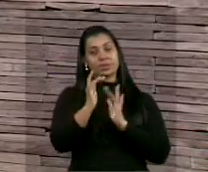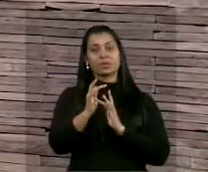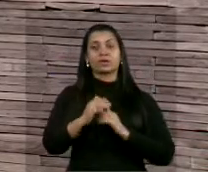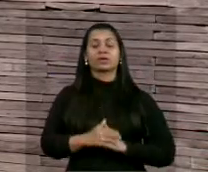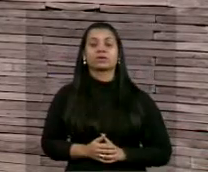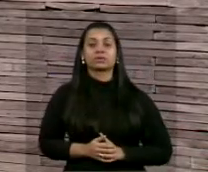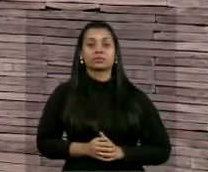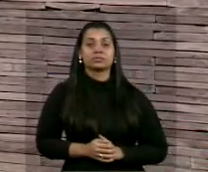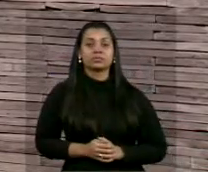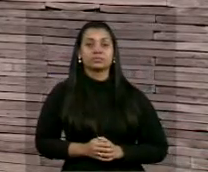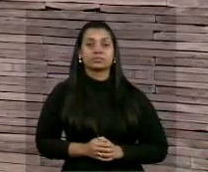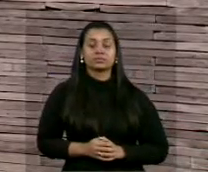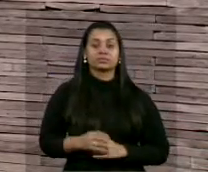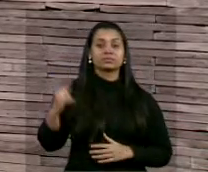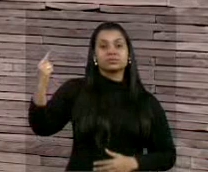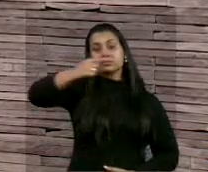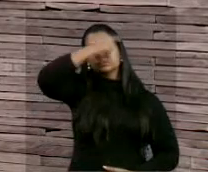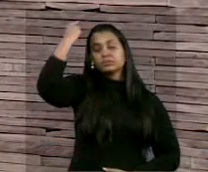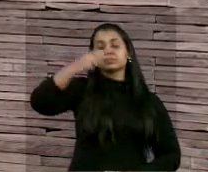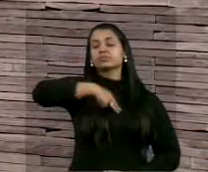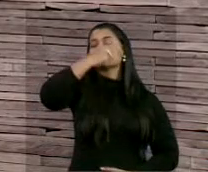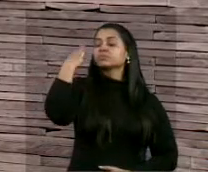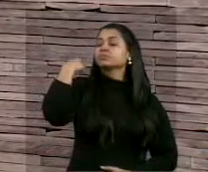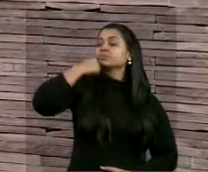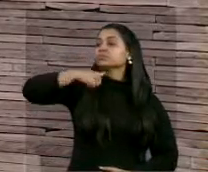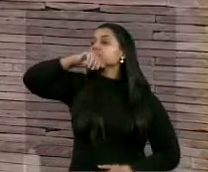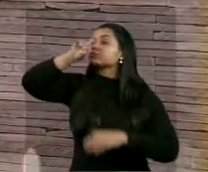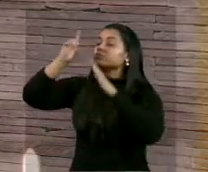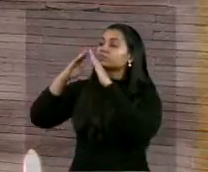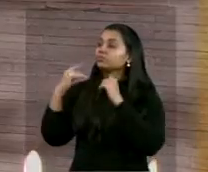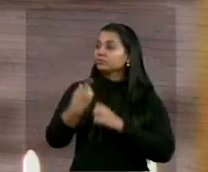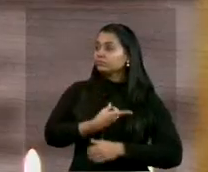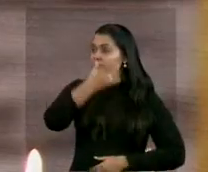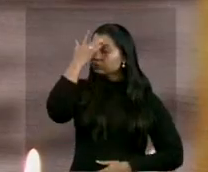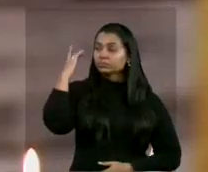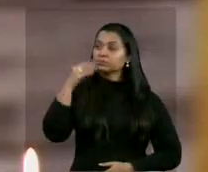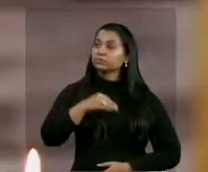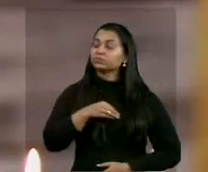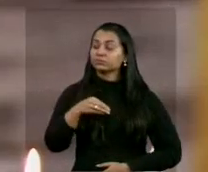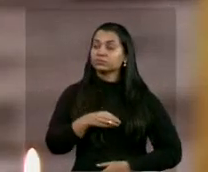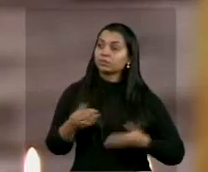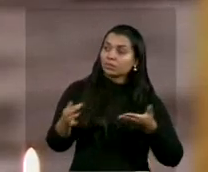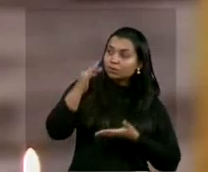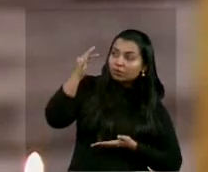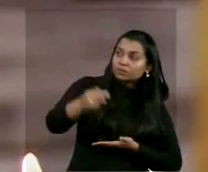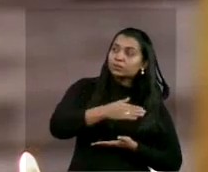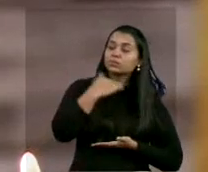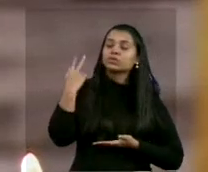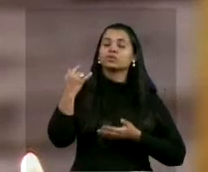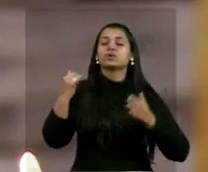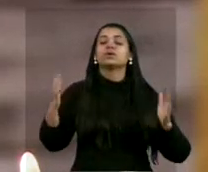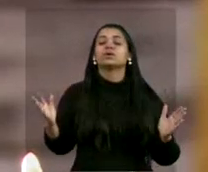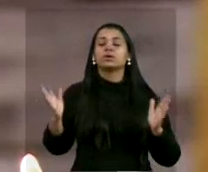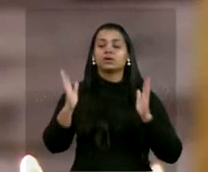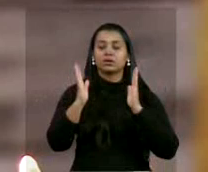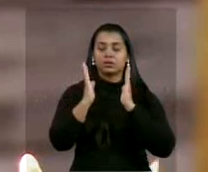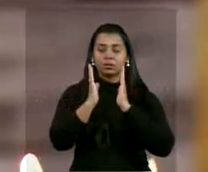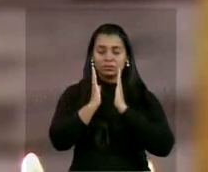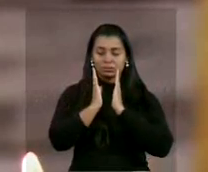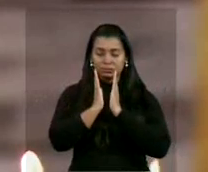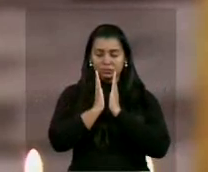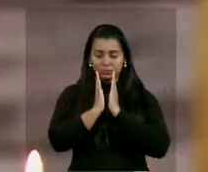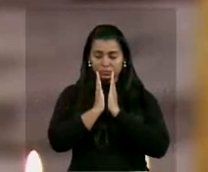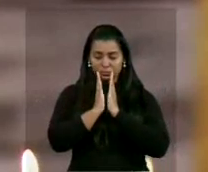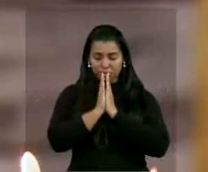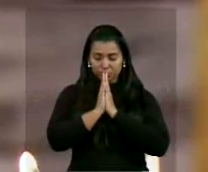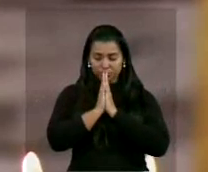o fruto do vosso ventre, Jesus. Santa Maria, Mãe de Deus, rogai por nós, pecadores, agora e na hora